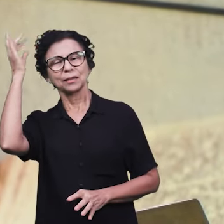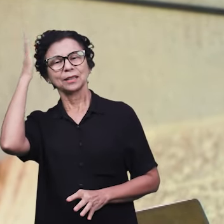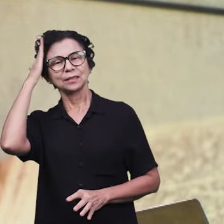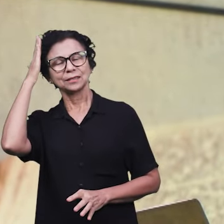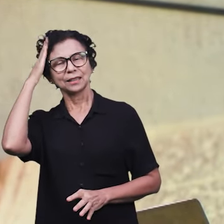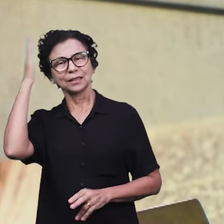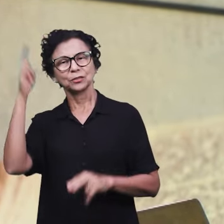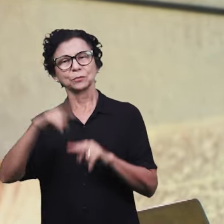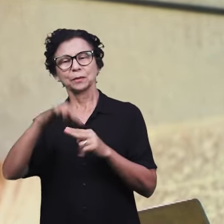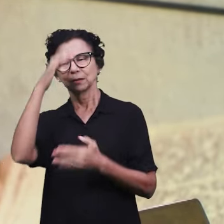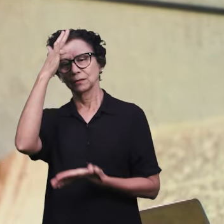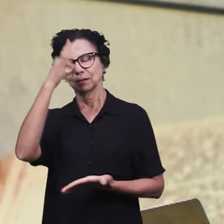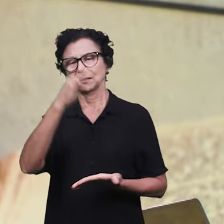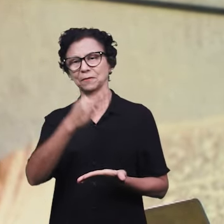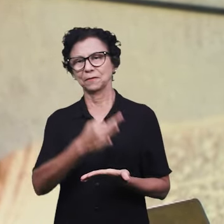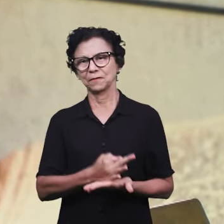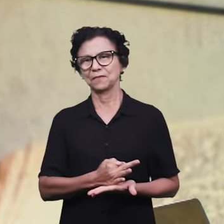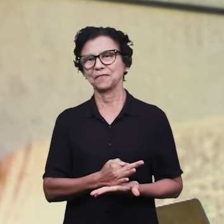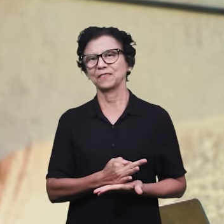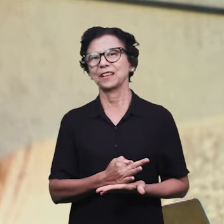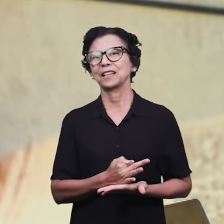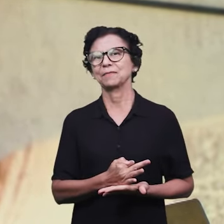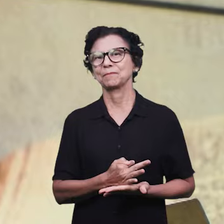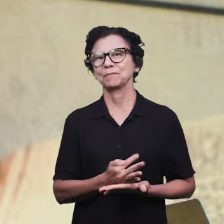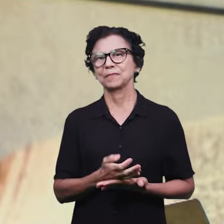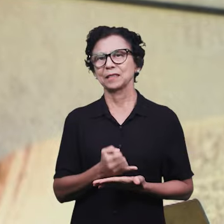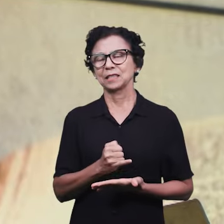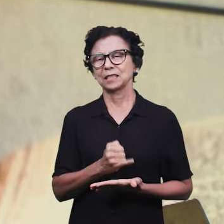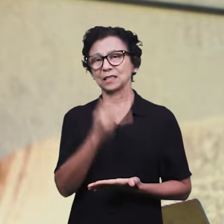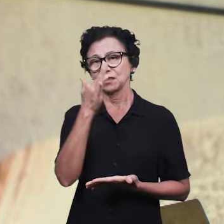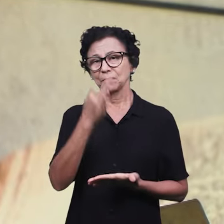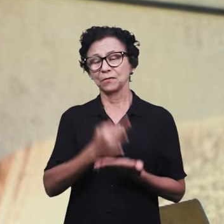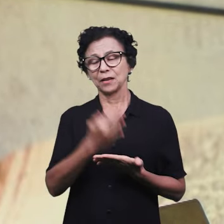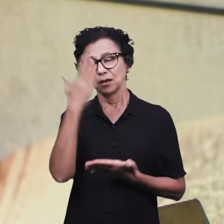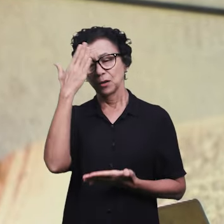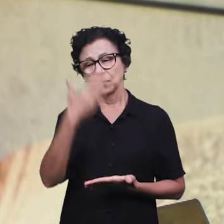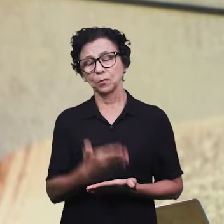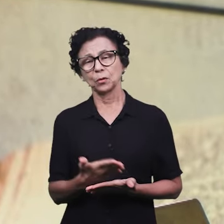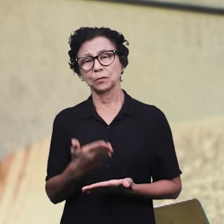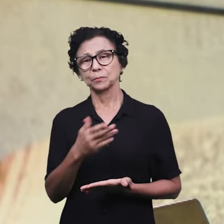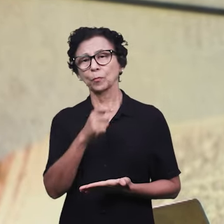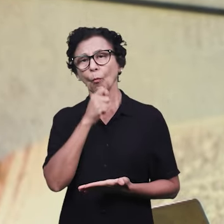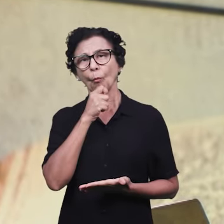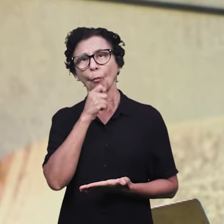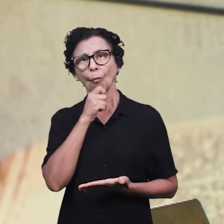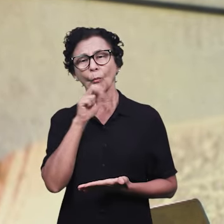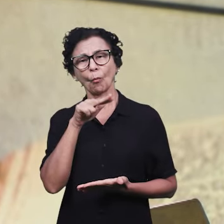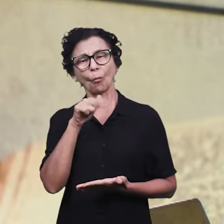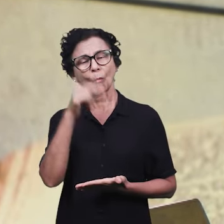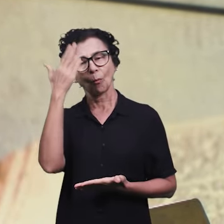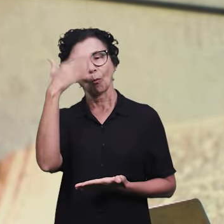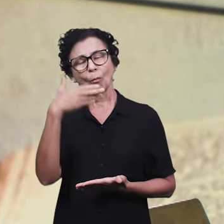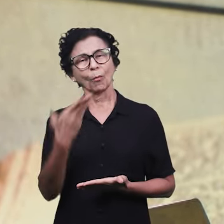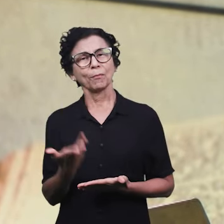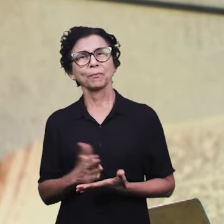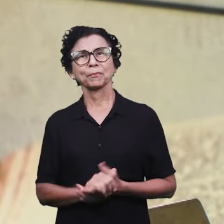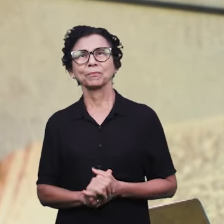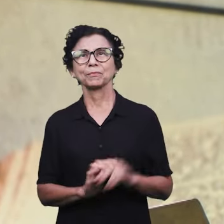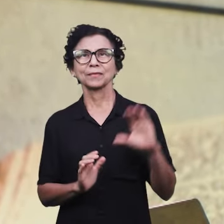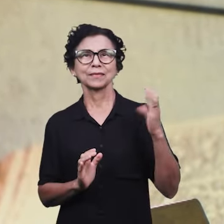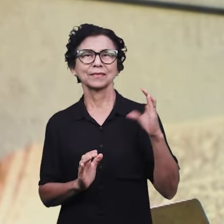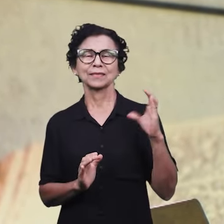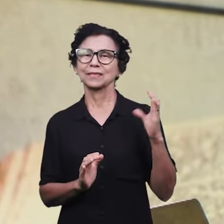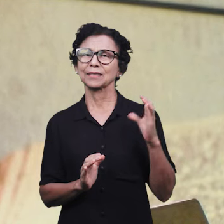posso provar se eu tiver fé. Se eu não tiver, eu não vou conseguir nunca provar, né? E nem a ciência consegue